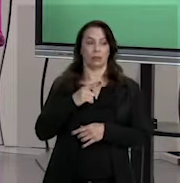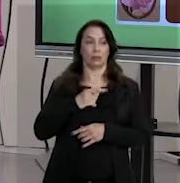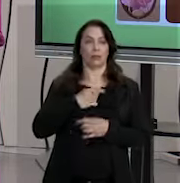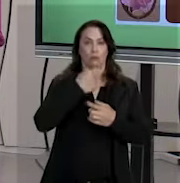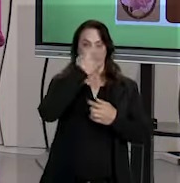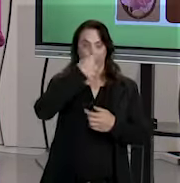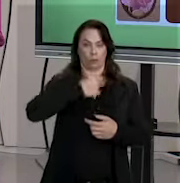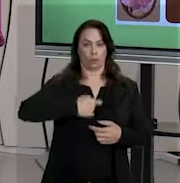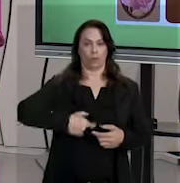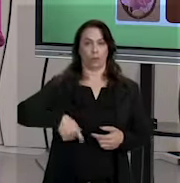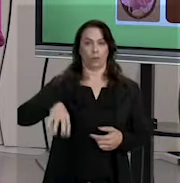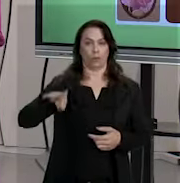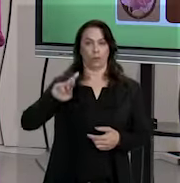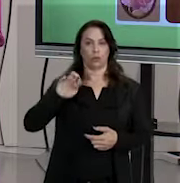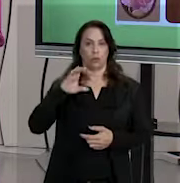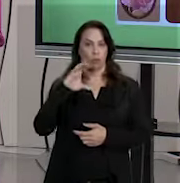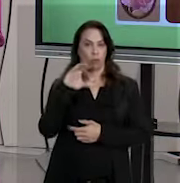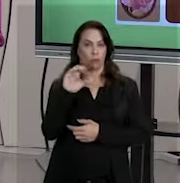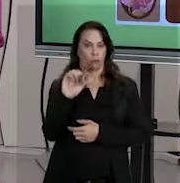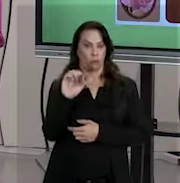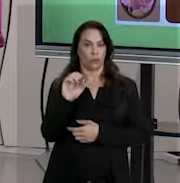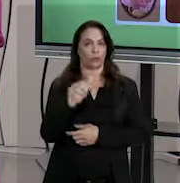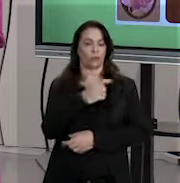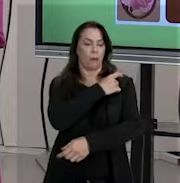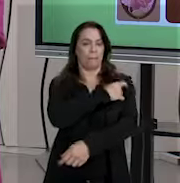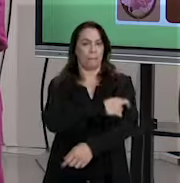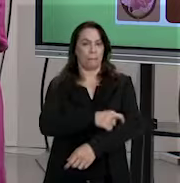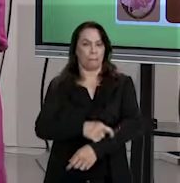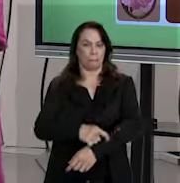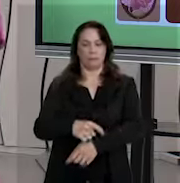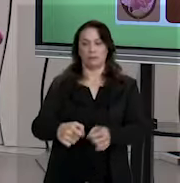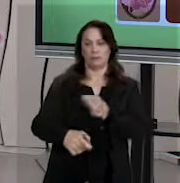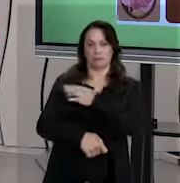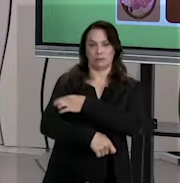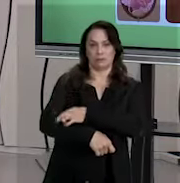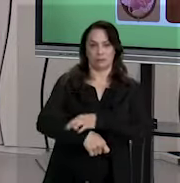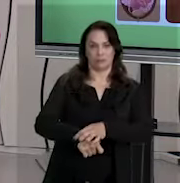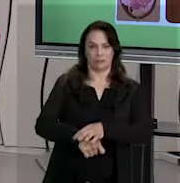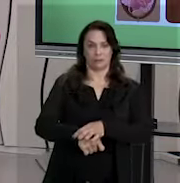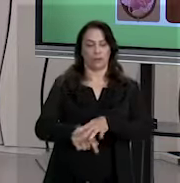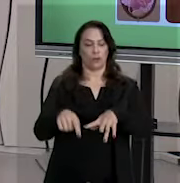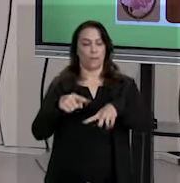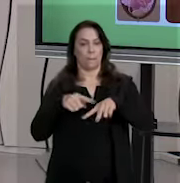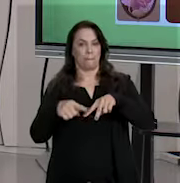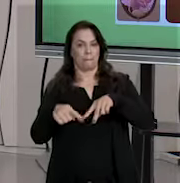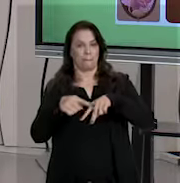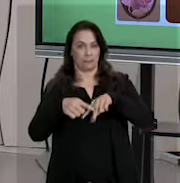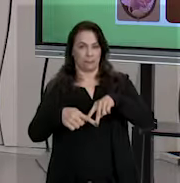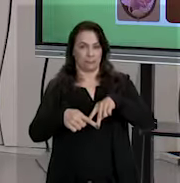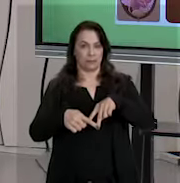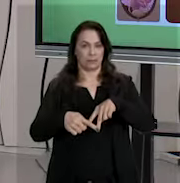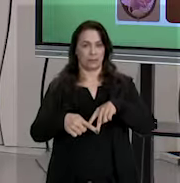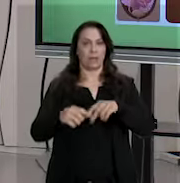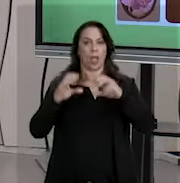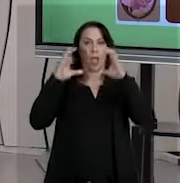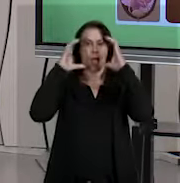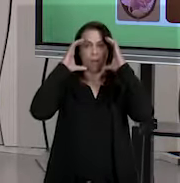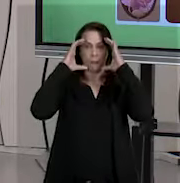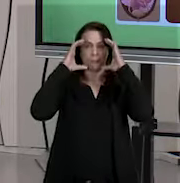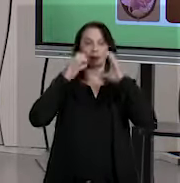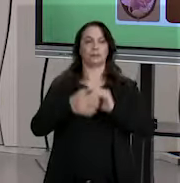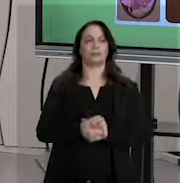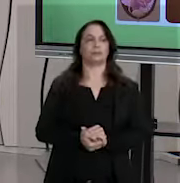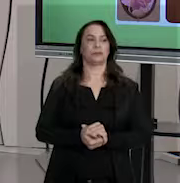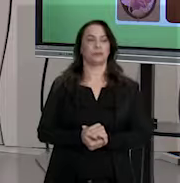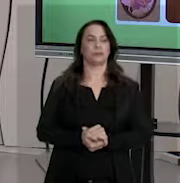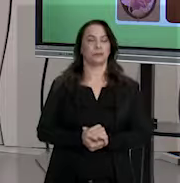tronco, os membros inferiores, superiores e a cabeça, né? E a gente